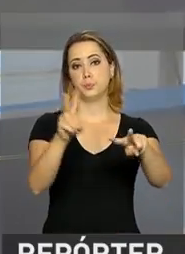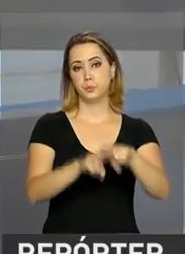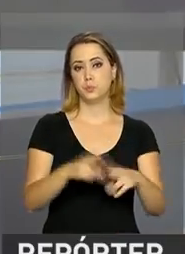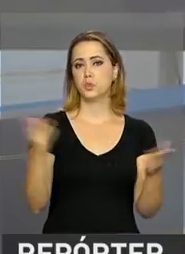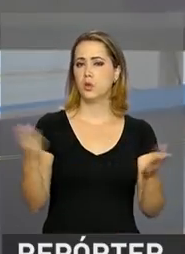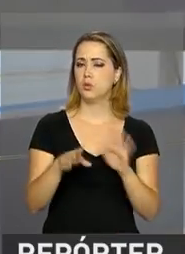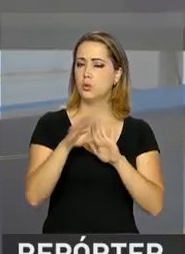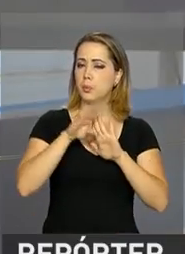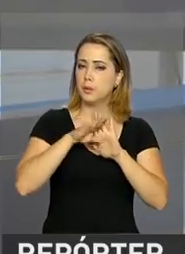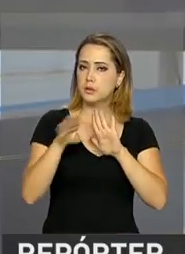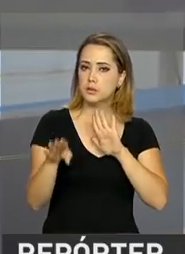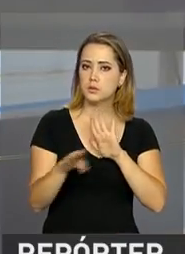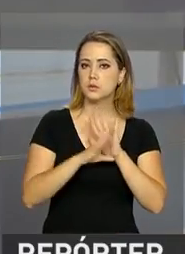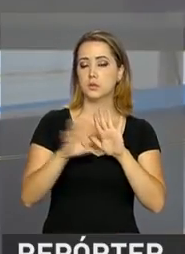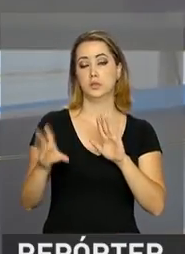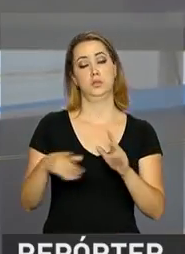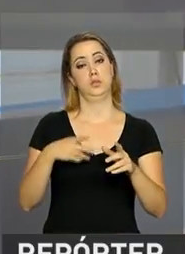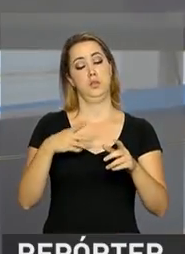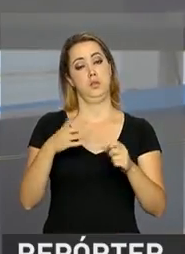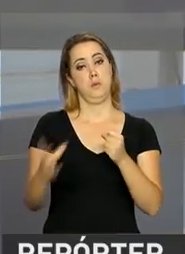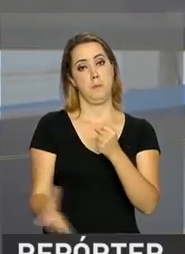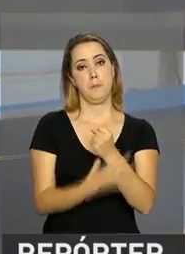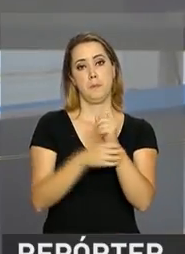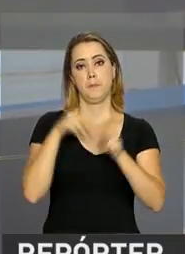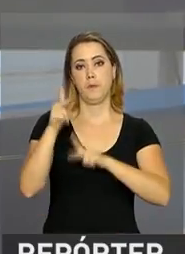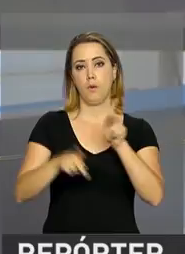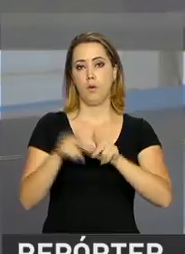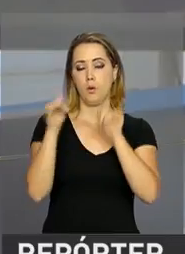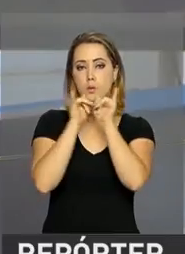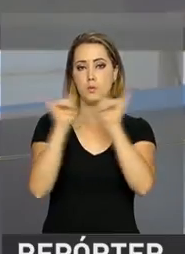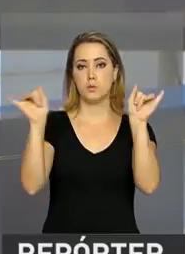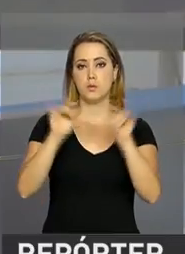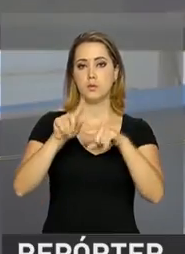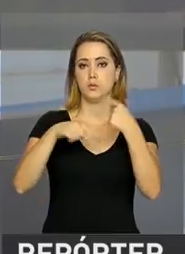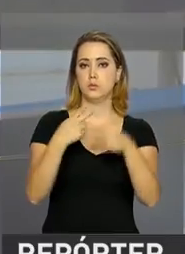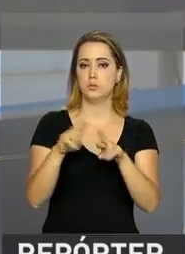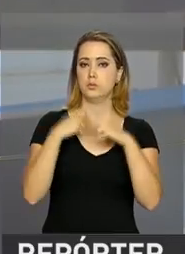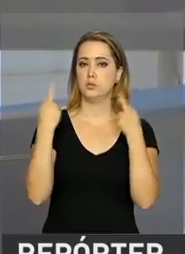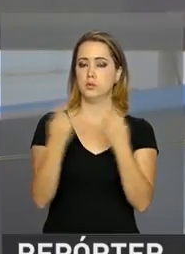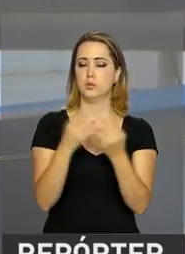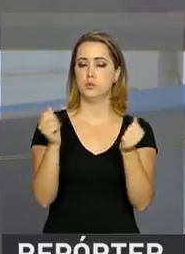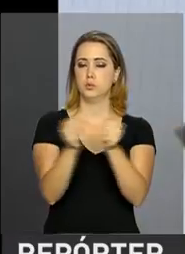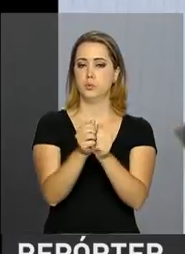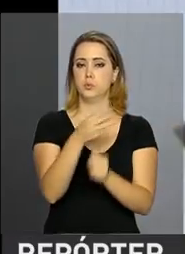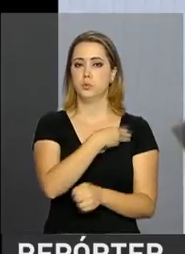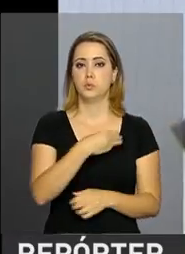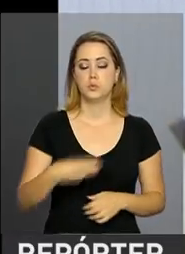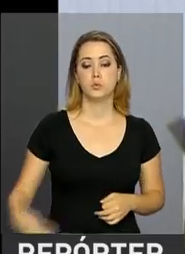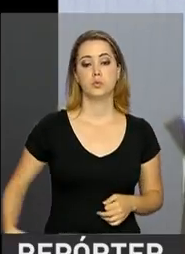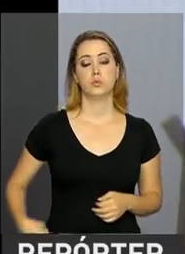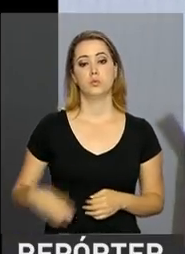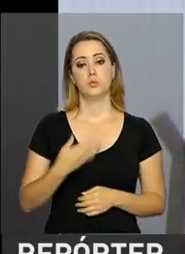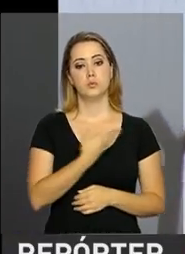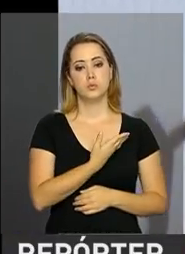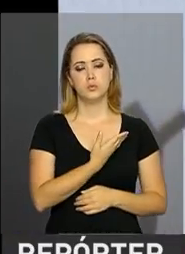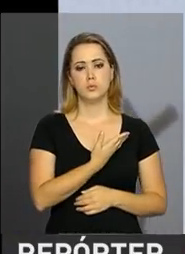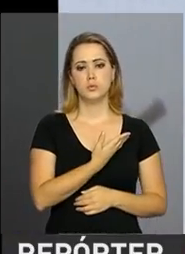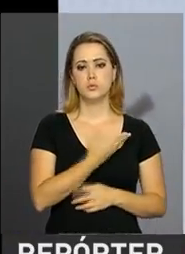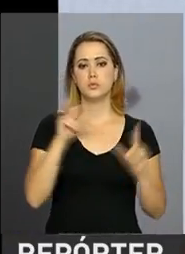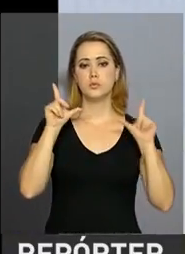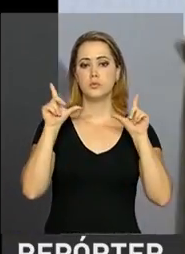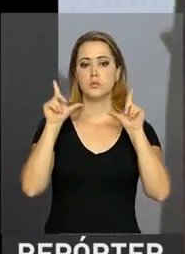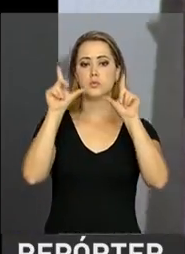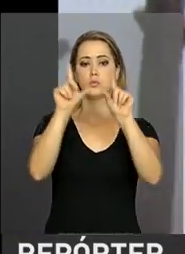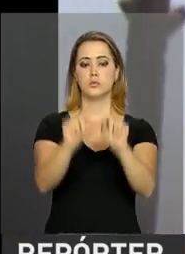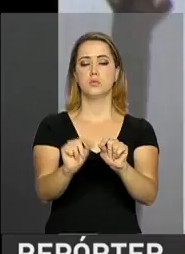anunciado hoje no Palácio do Planalto após reunião do presidente Michel Temer com ministros redução de